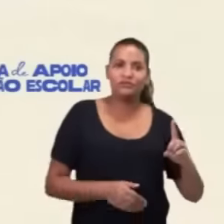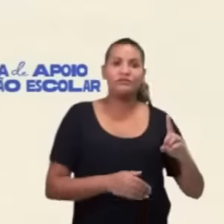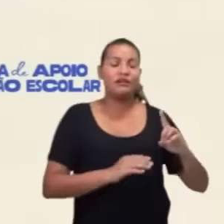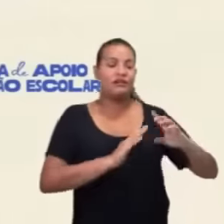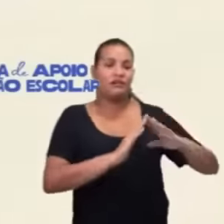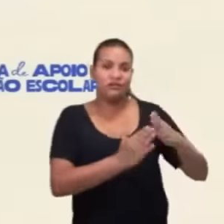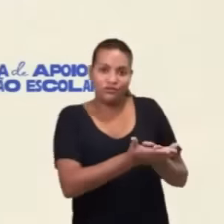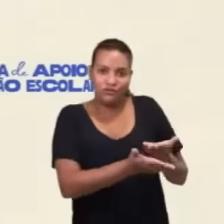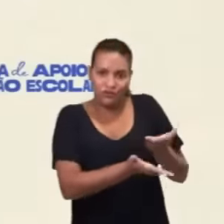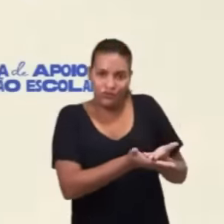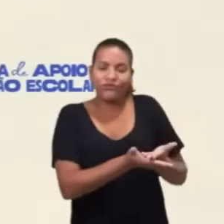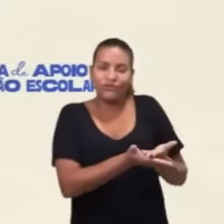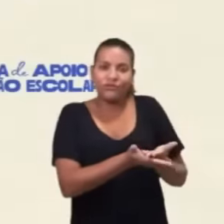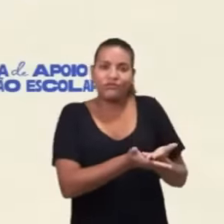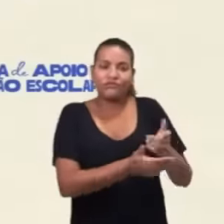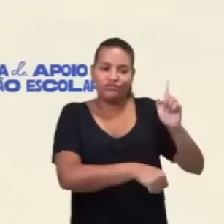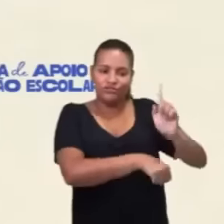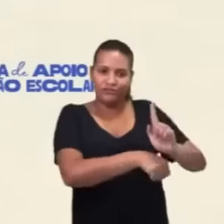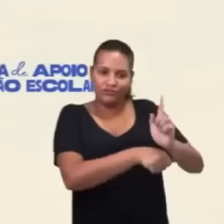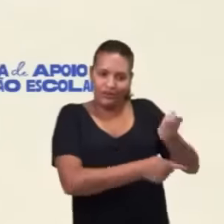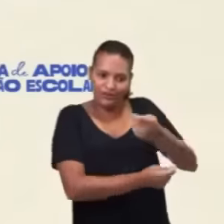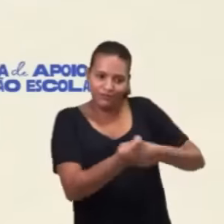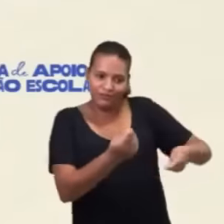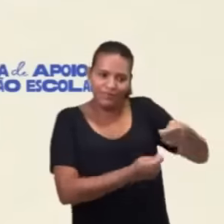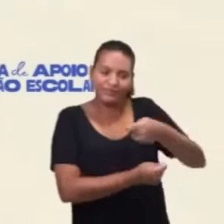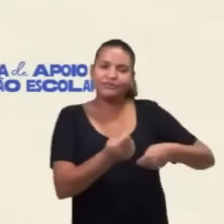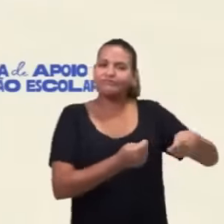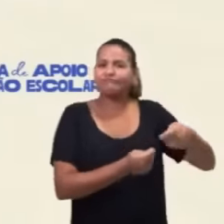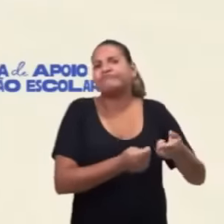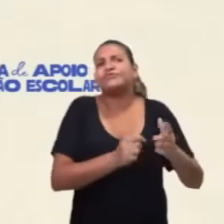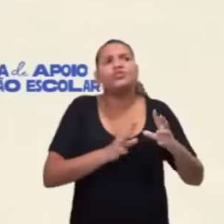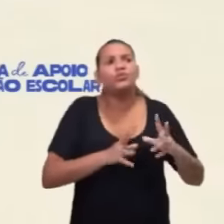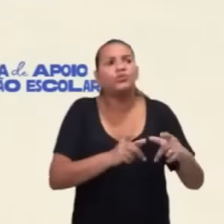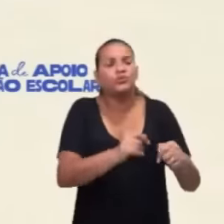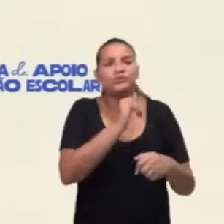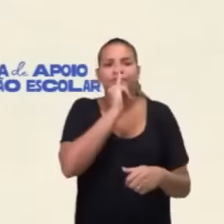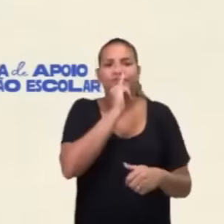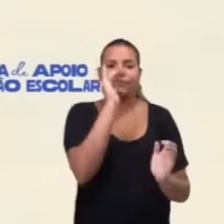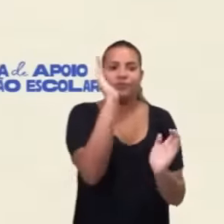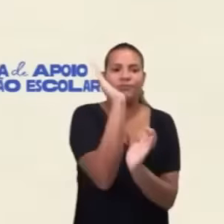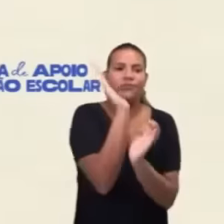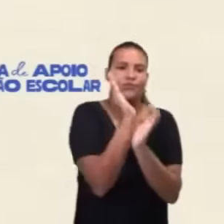escolas, desde a matrícula, a alocação de professores até a estrutura física.